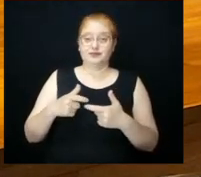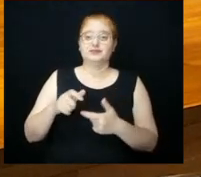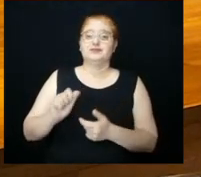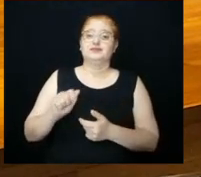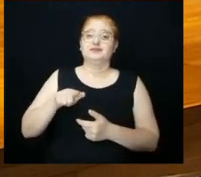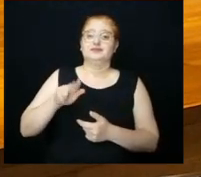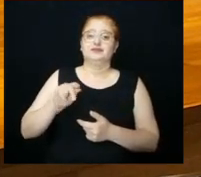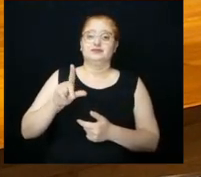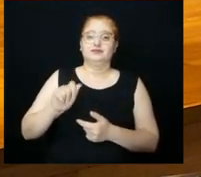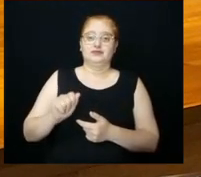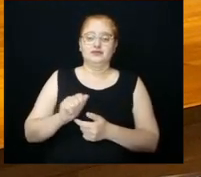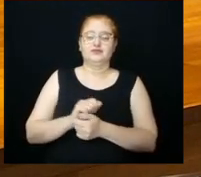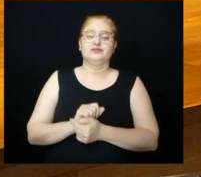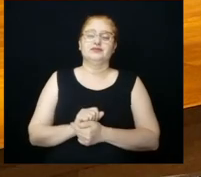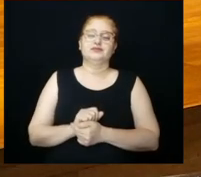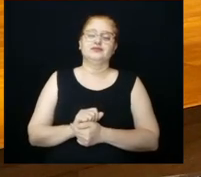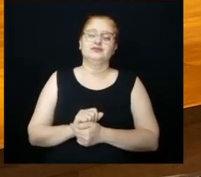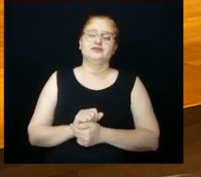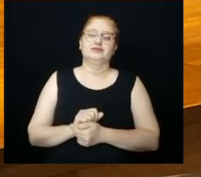gente,